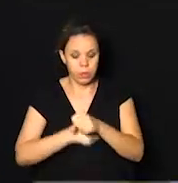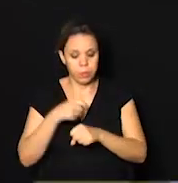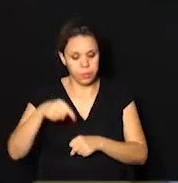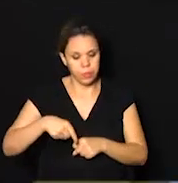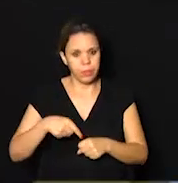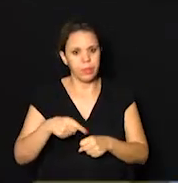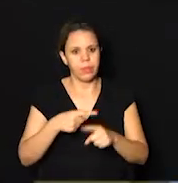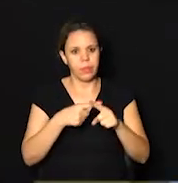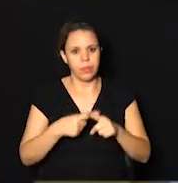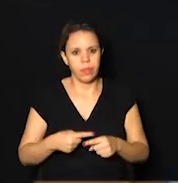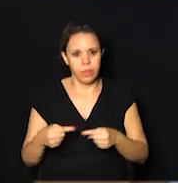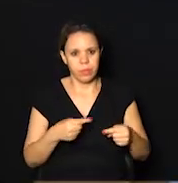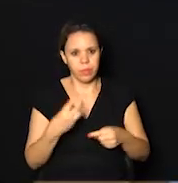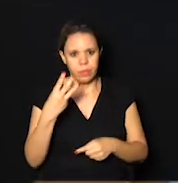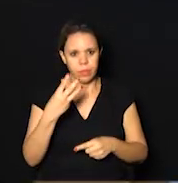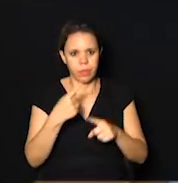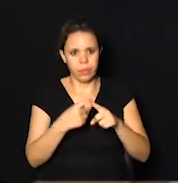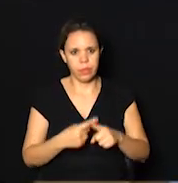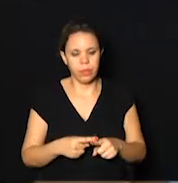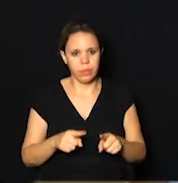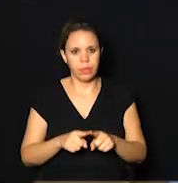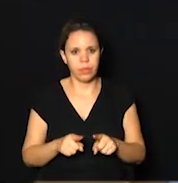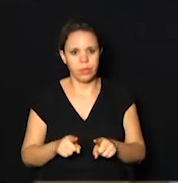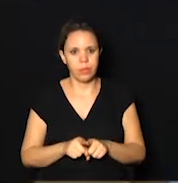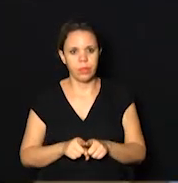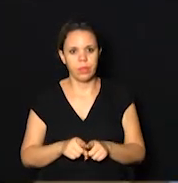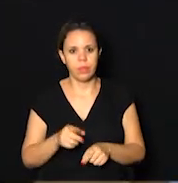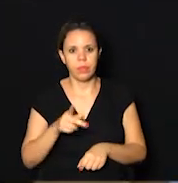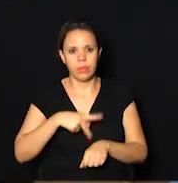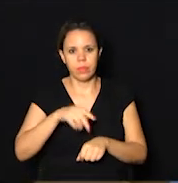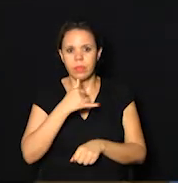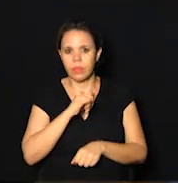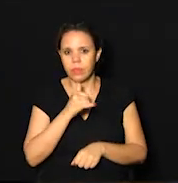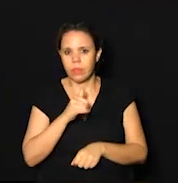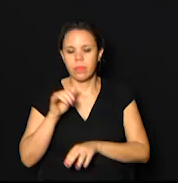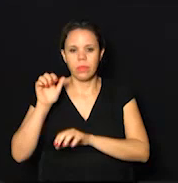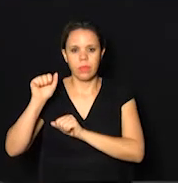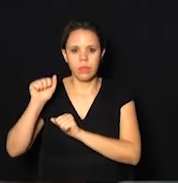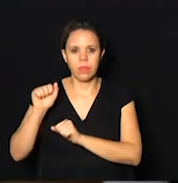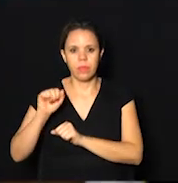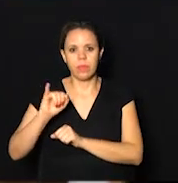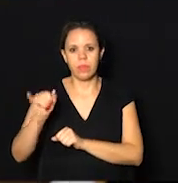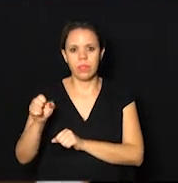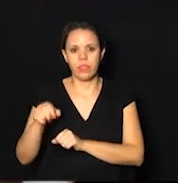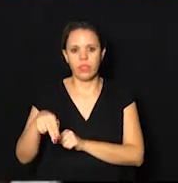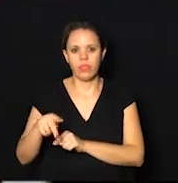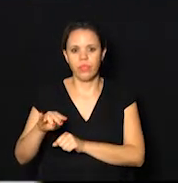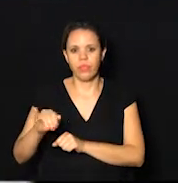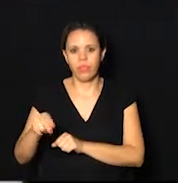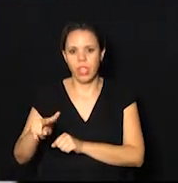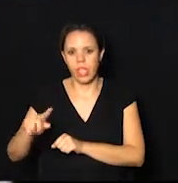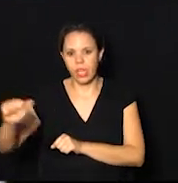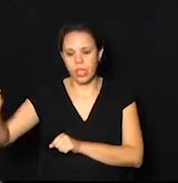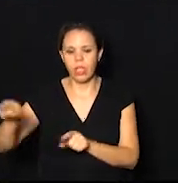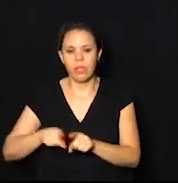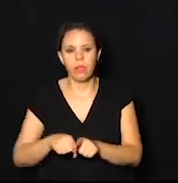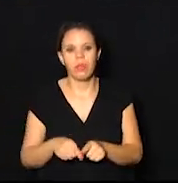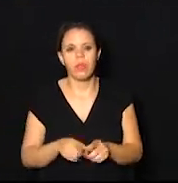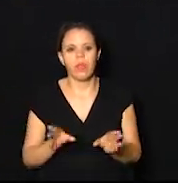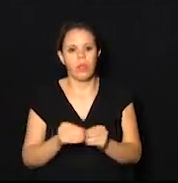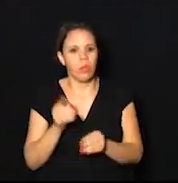esse ano em que disputou três torneios ou abertos abertos da itália da espanha da eslovênia a gente fez final nos tênis torneio